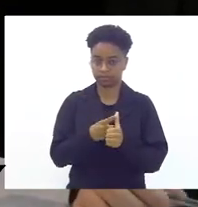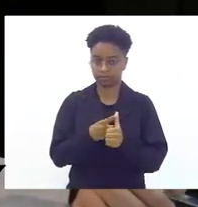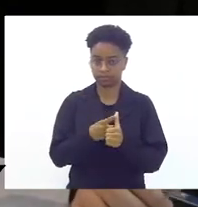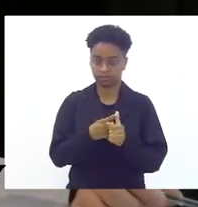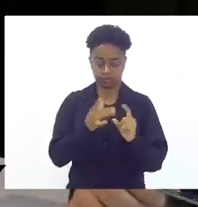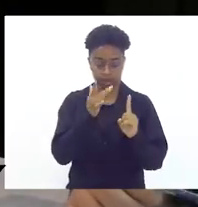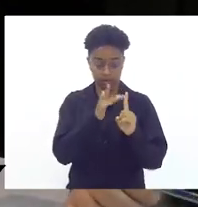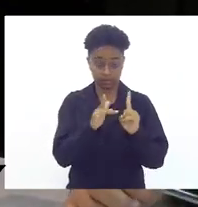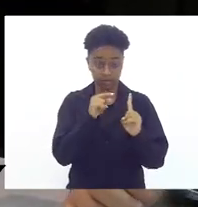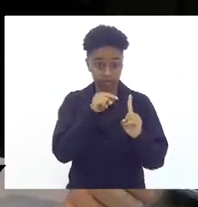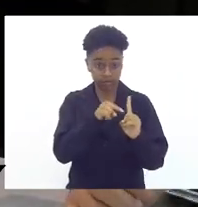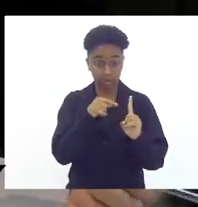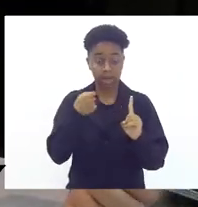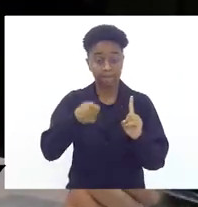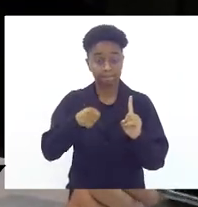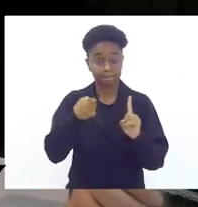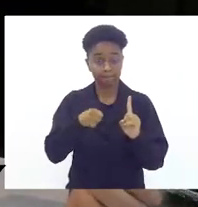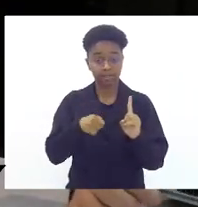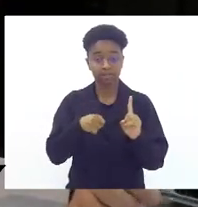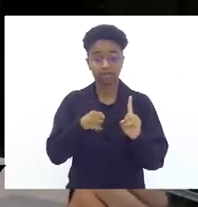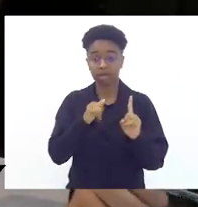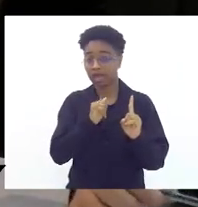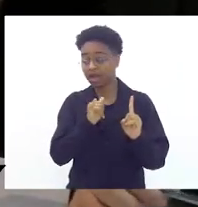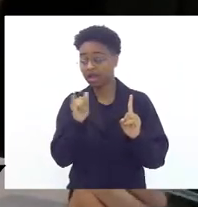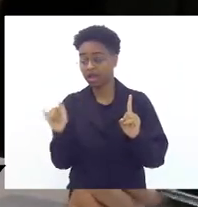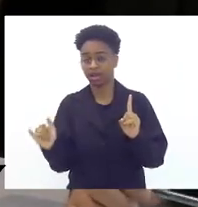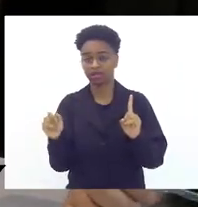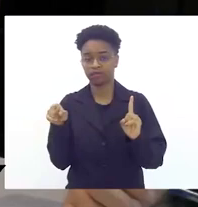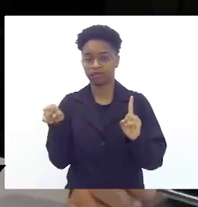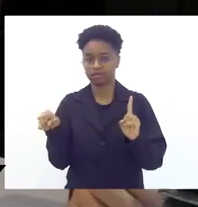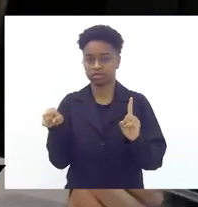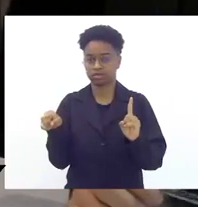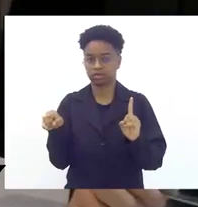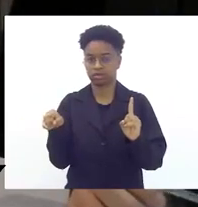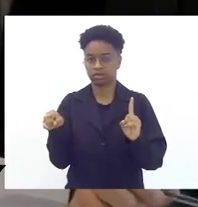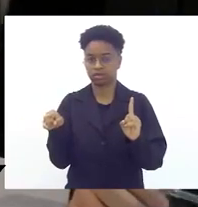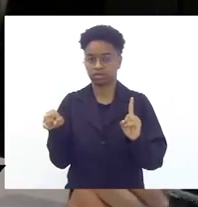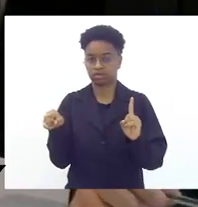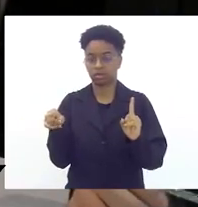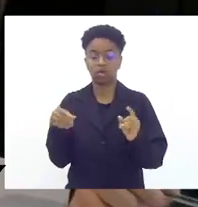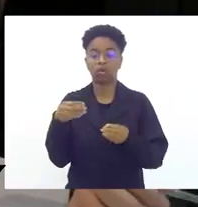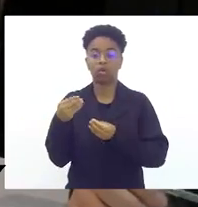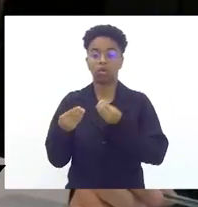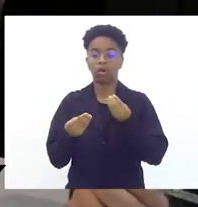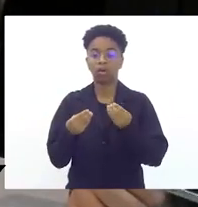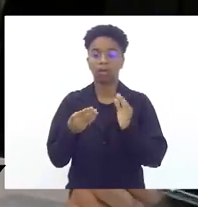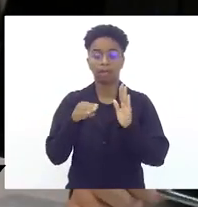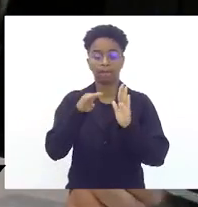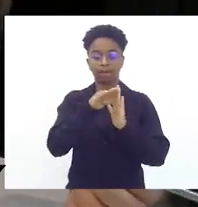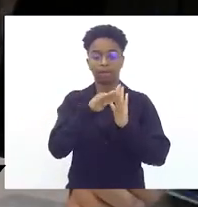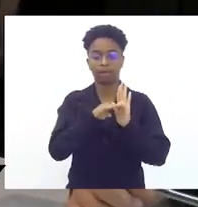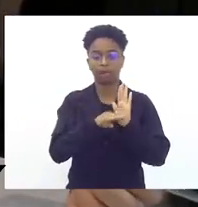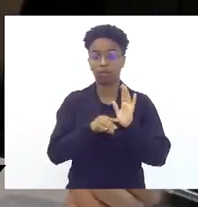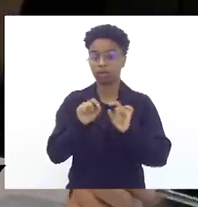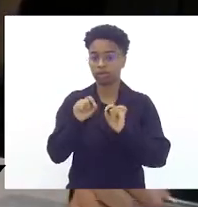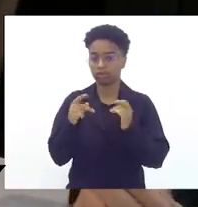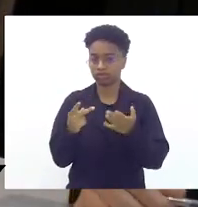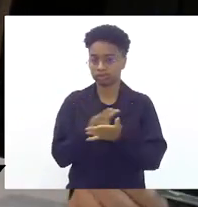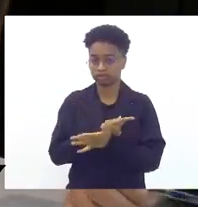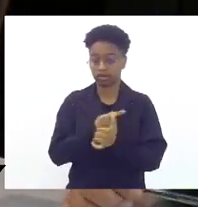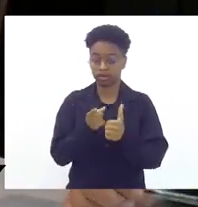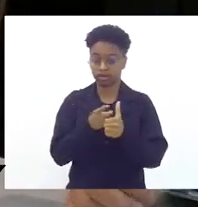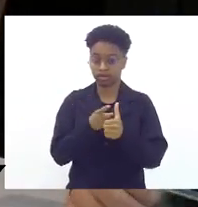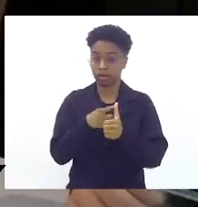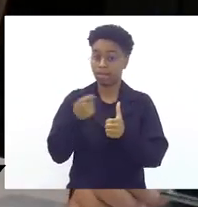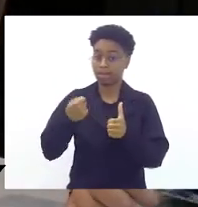deve ser identificada deve ser informada sobre toda a forma que vai ser o procedimento então Primeiro ela